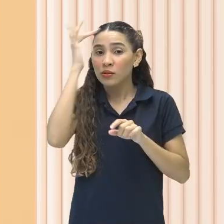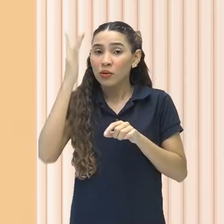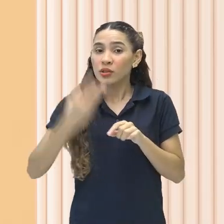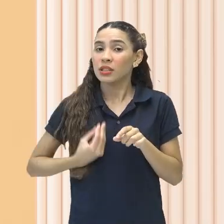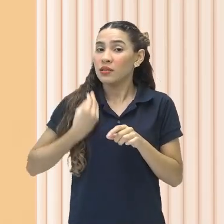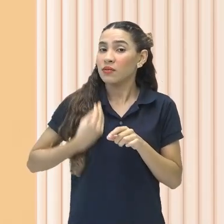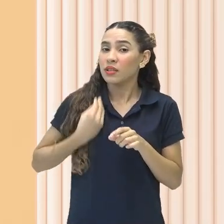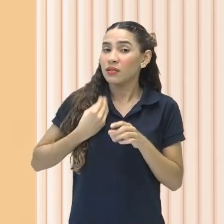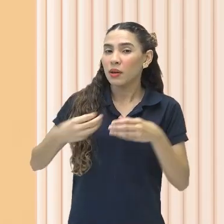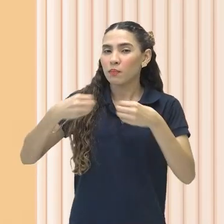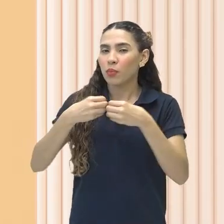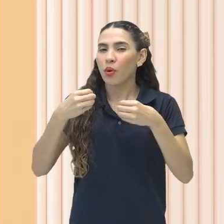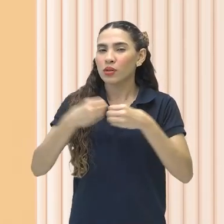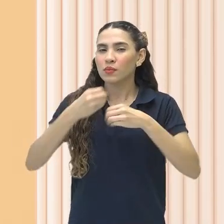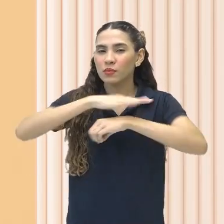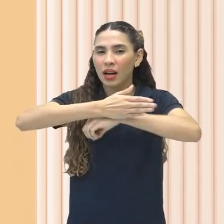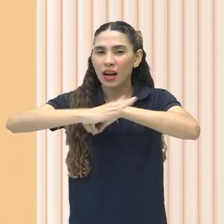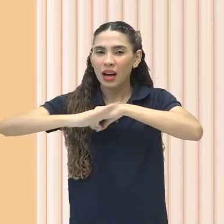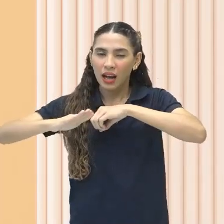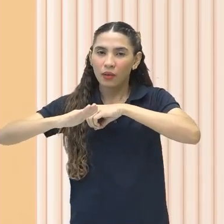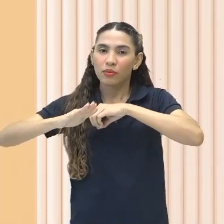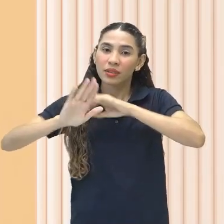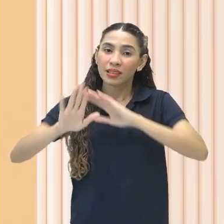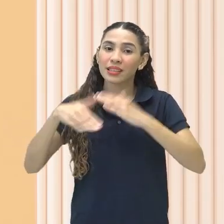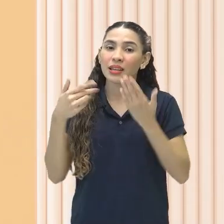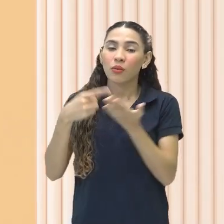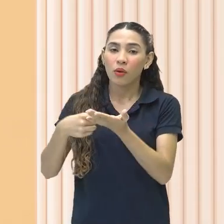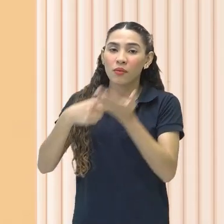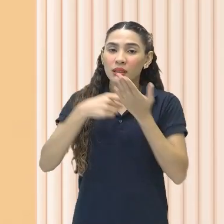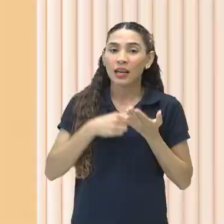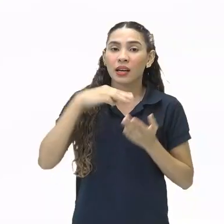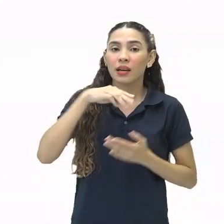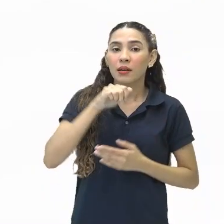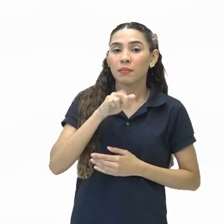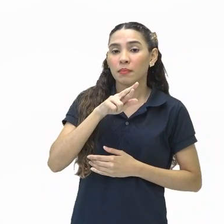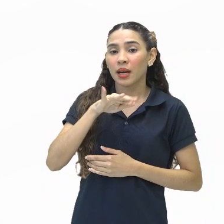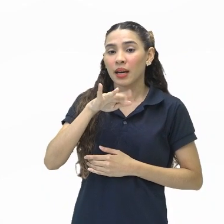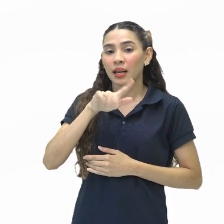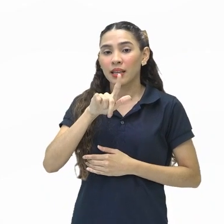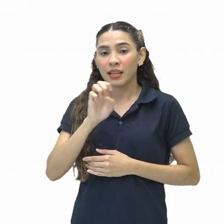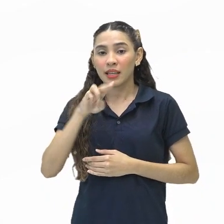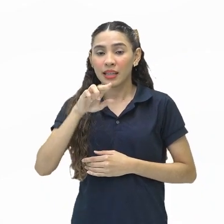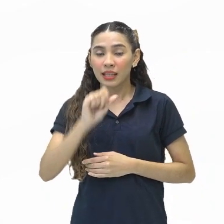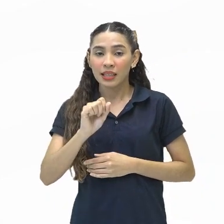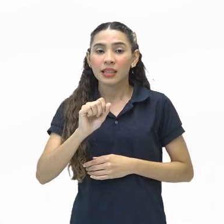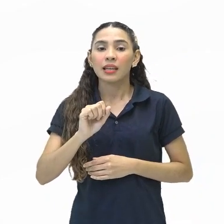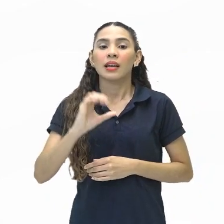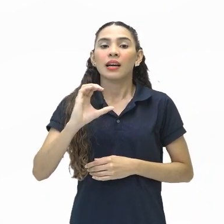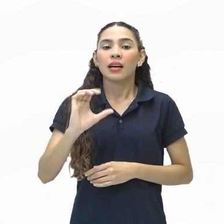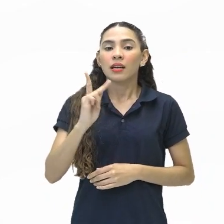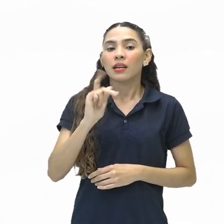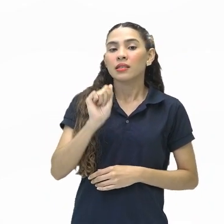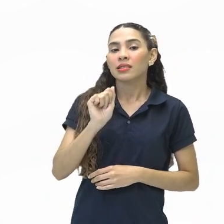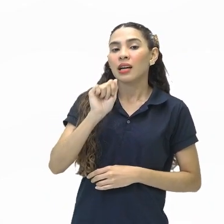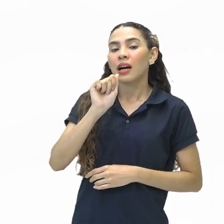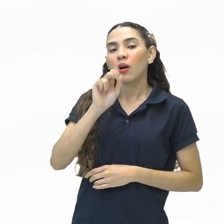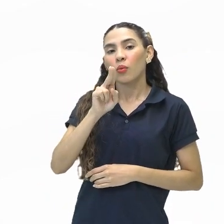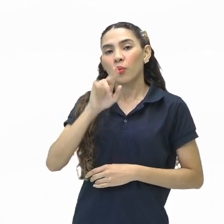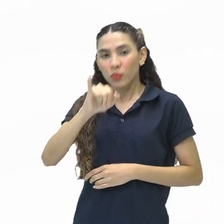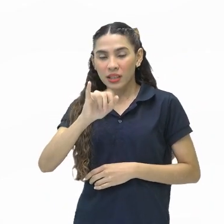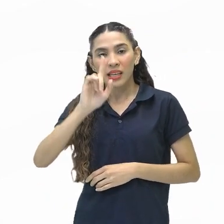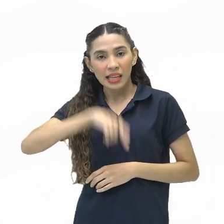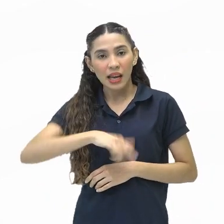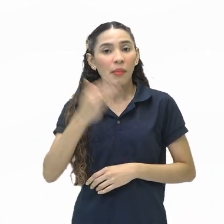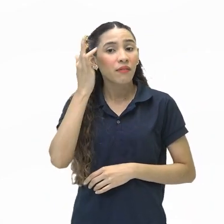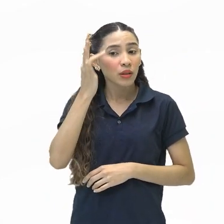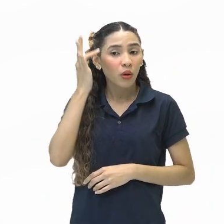pensar isso nesses espaços? Então vamos convidar aqui a professora Marilena Chauí, que é uma filósofa brasileira, né, que